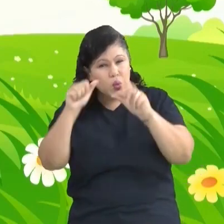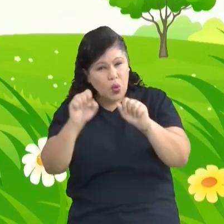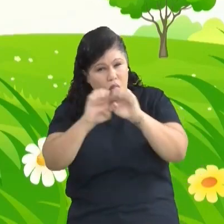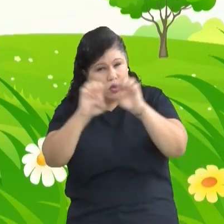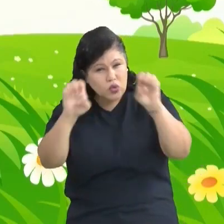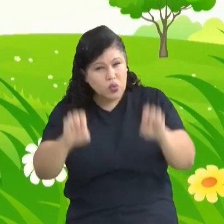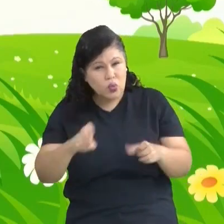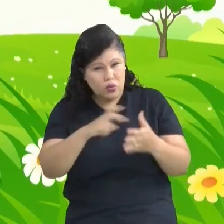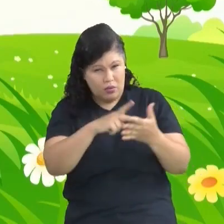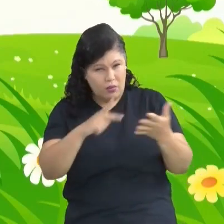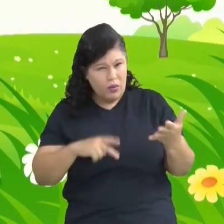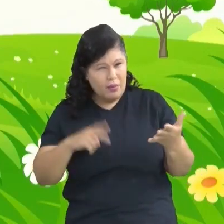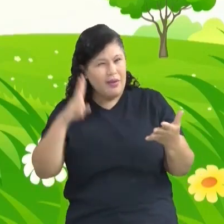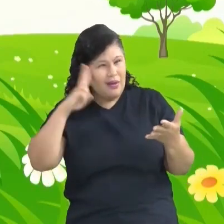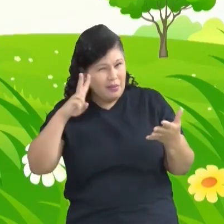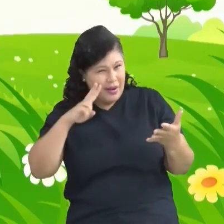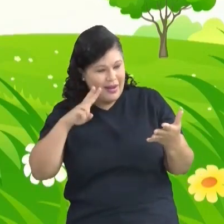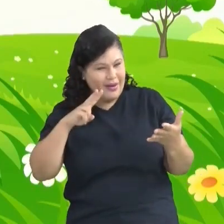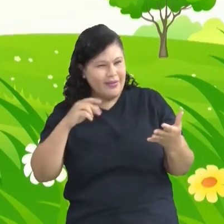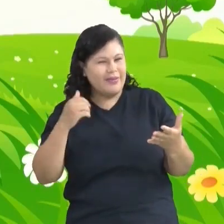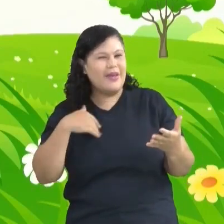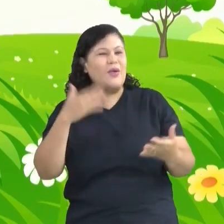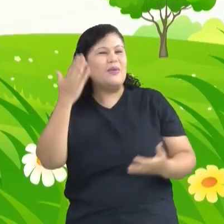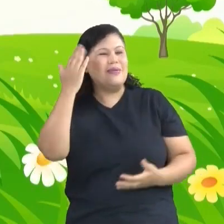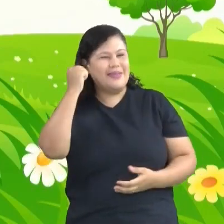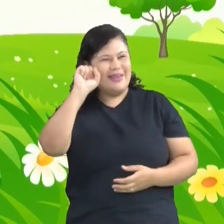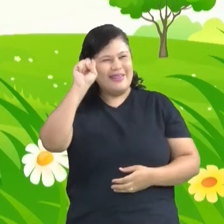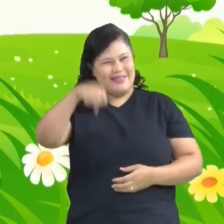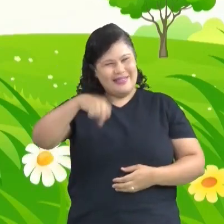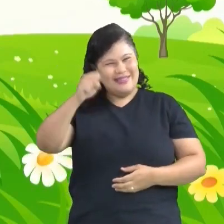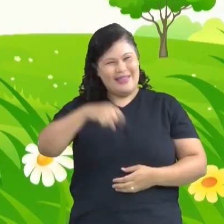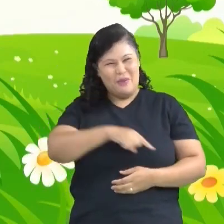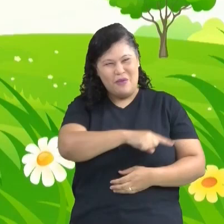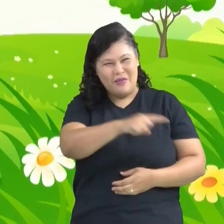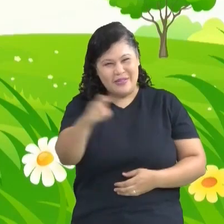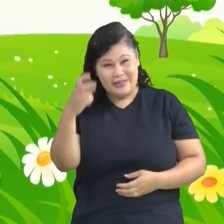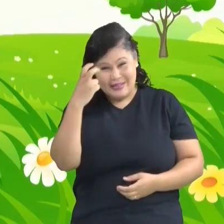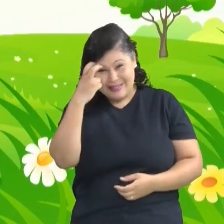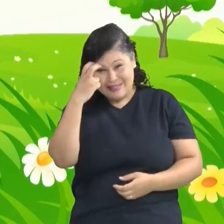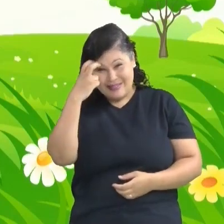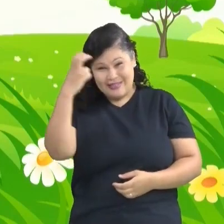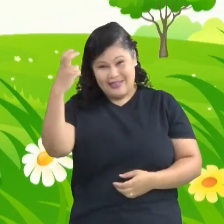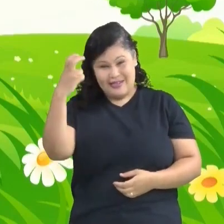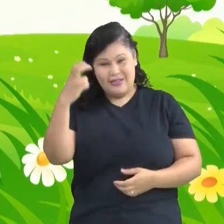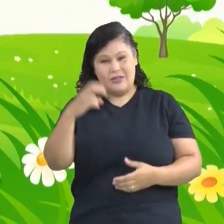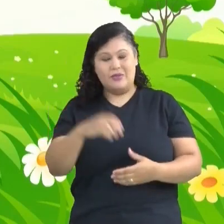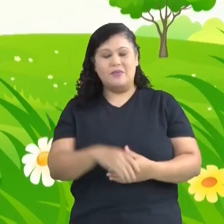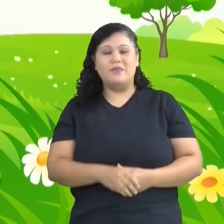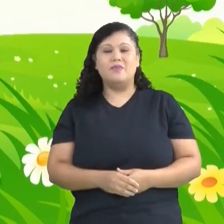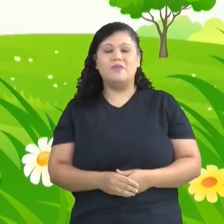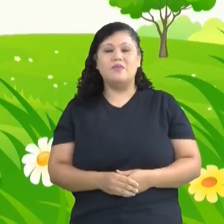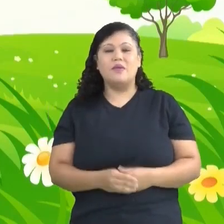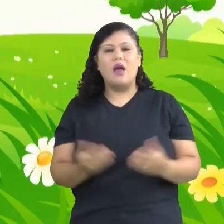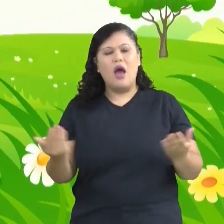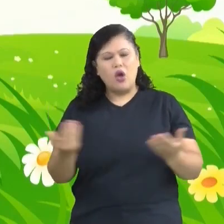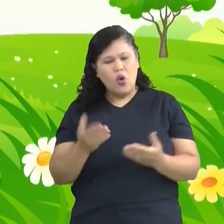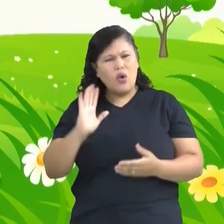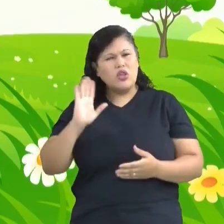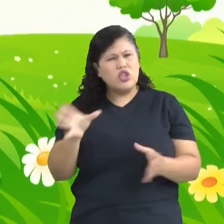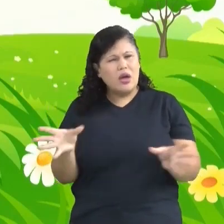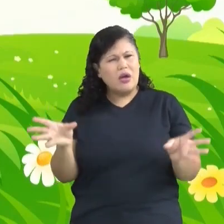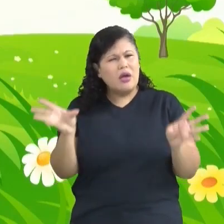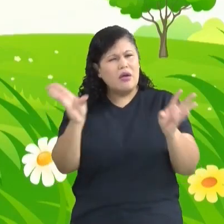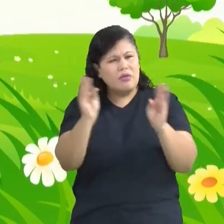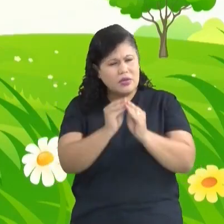hoje? Eu sei que sim, porque vocês são o quê? Muito inteligentes. Agora que nós já revisamos os